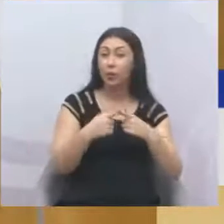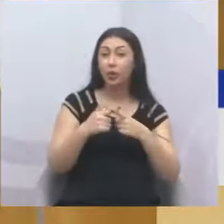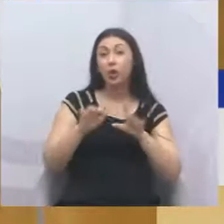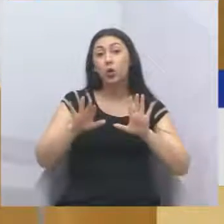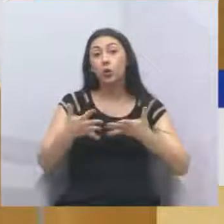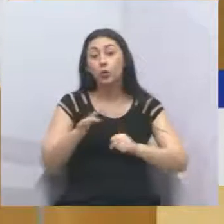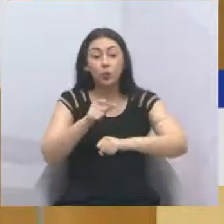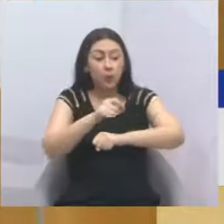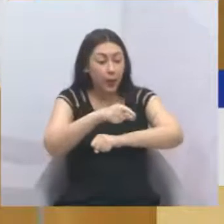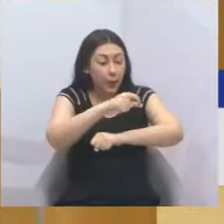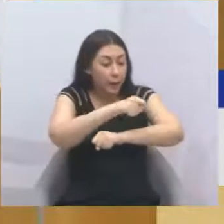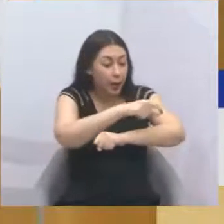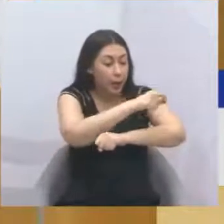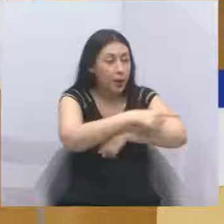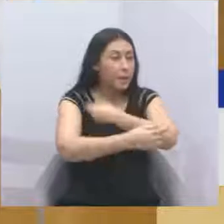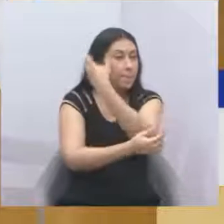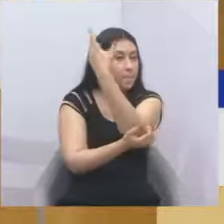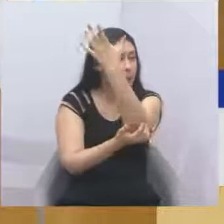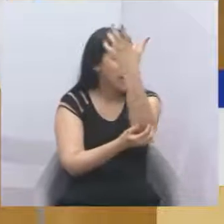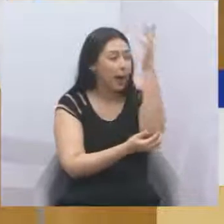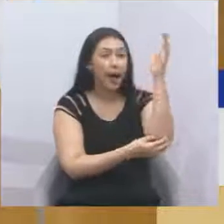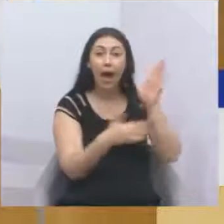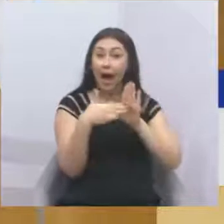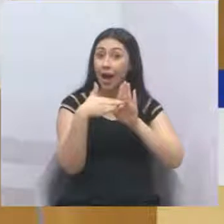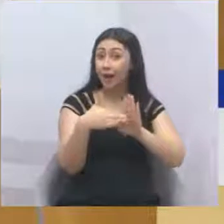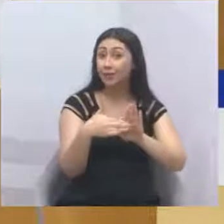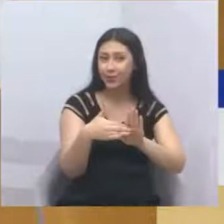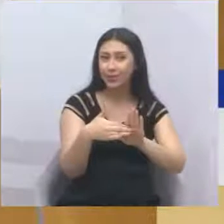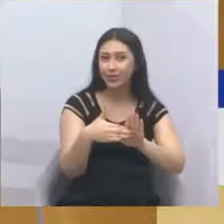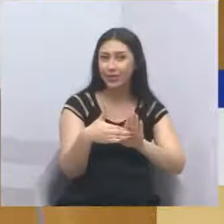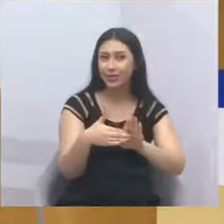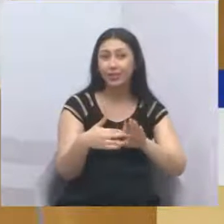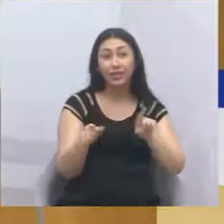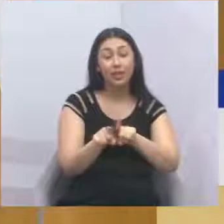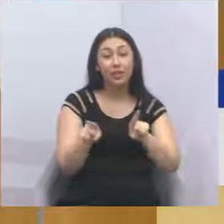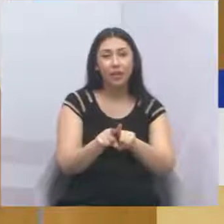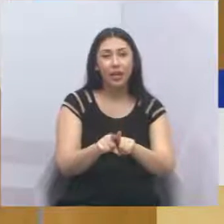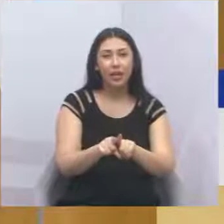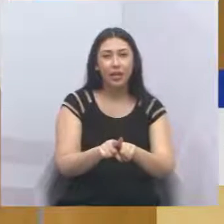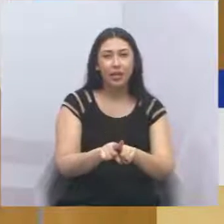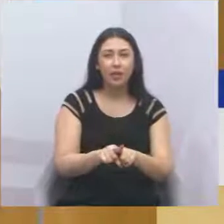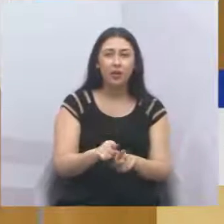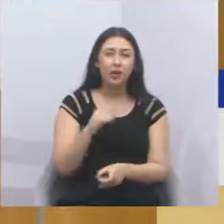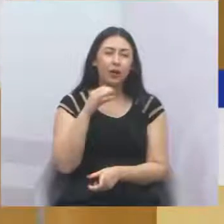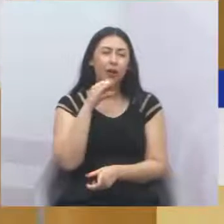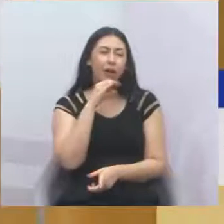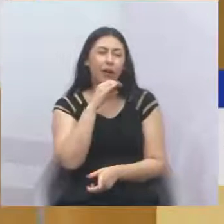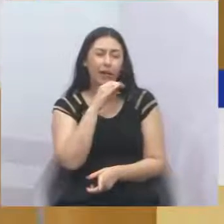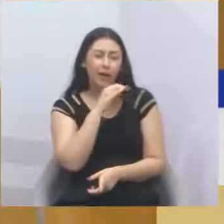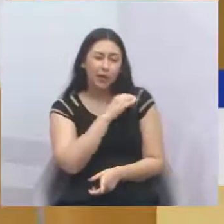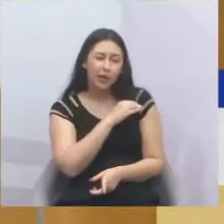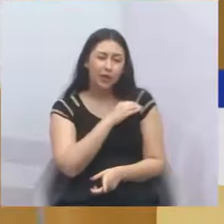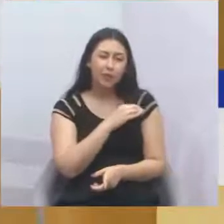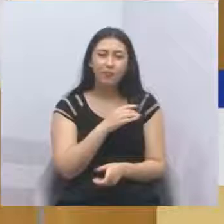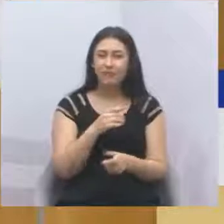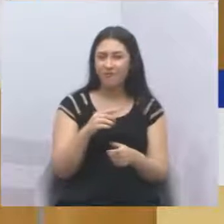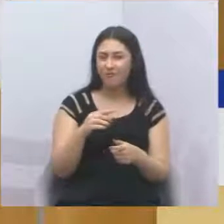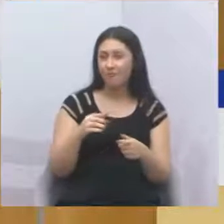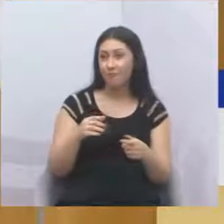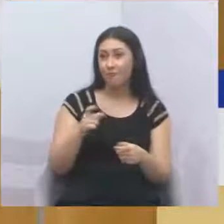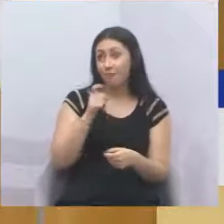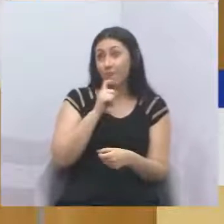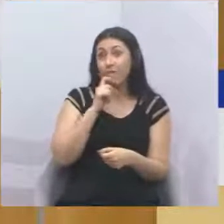planta árvore, se contribui com o meio ambiente, inclusive na temperatura, né? Os bairros que não têm muitas